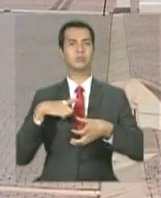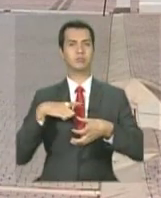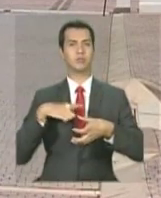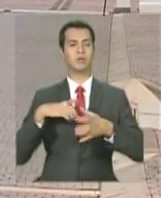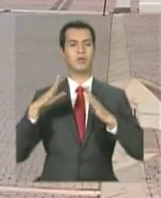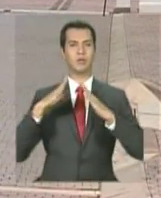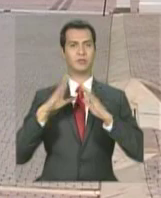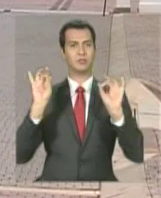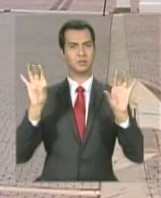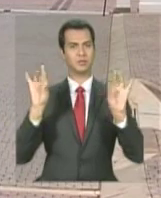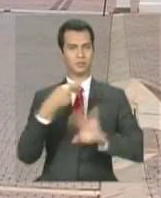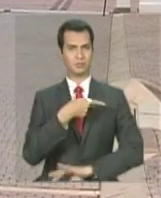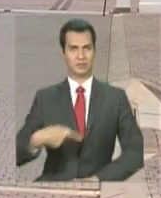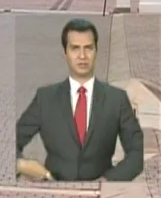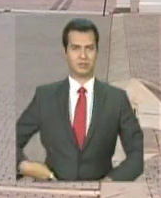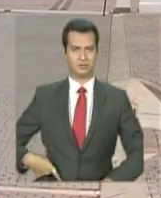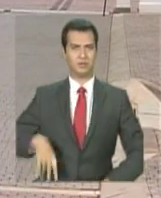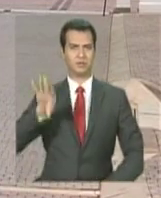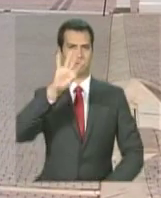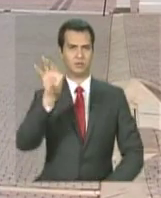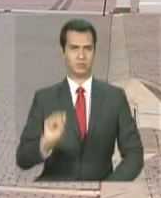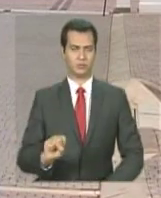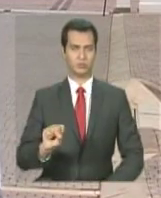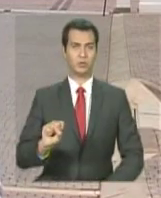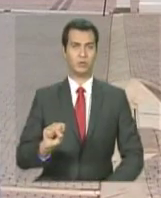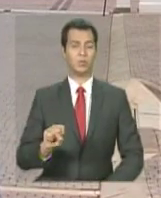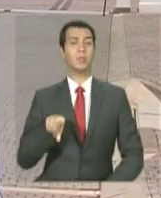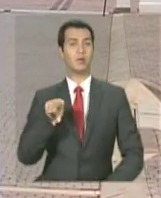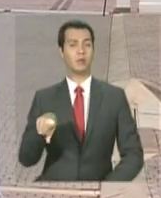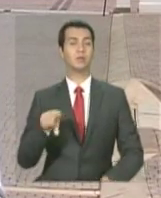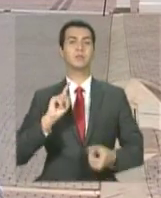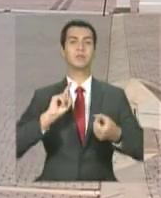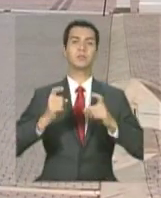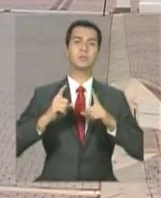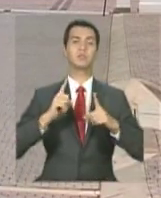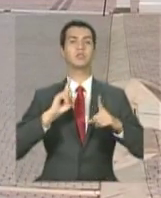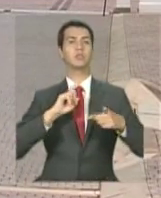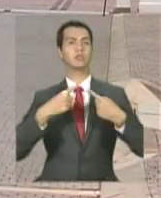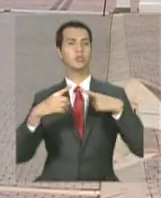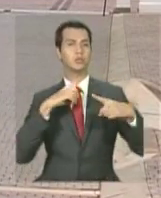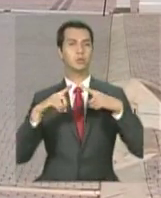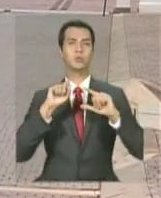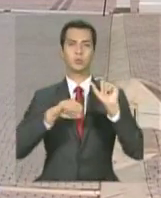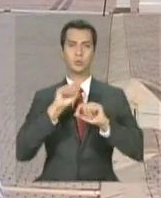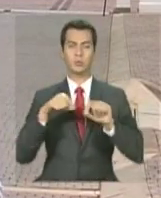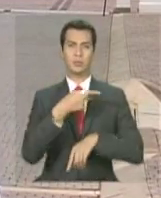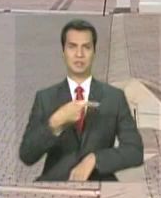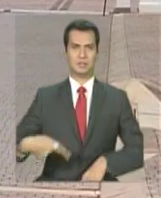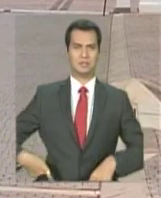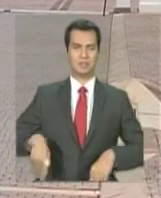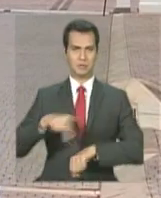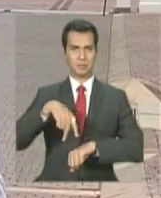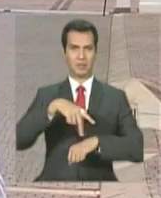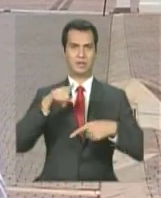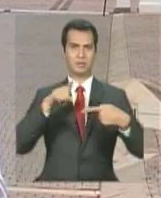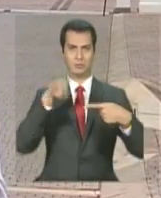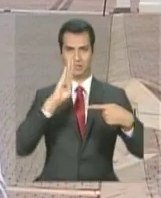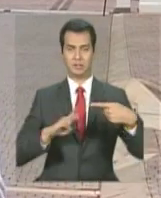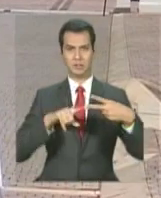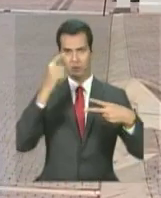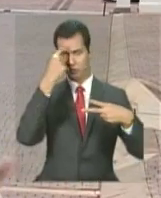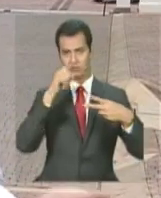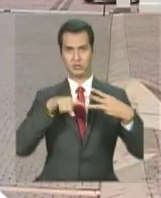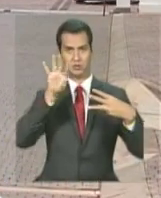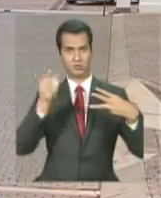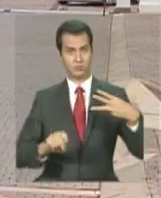têm reunião para discutir vários temas de interesse global, como, por exemplo, a crise econômica internacional que atinge a Europa. Depois, eles